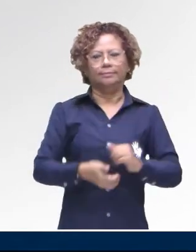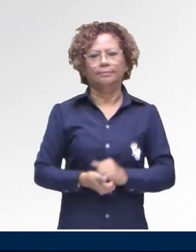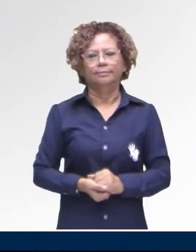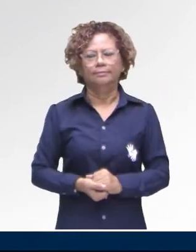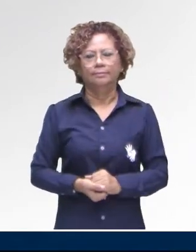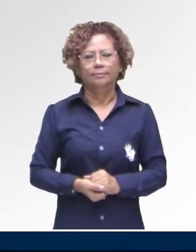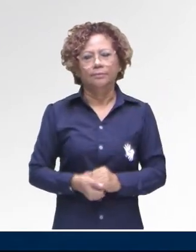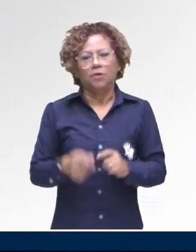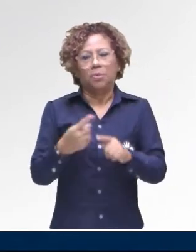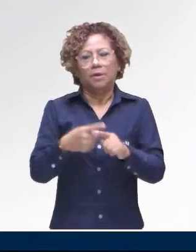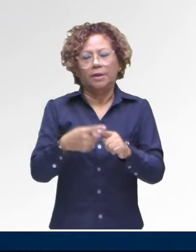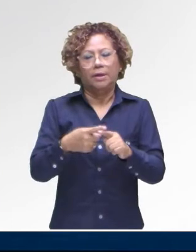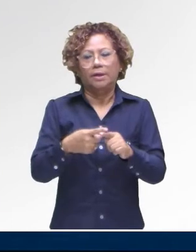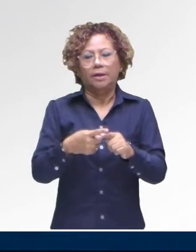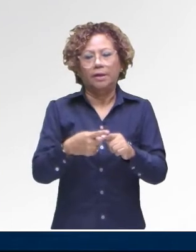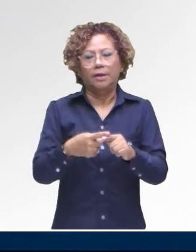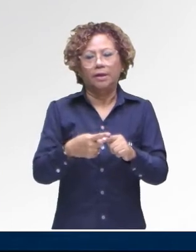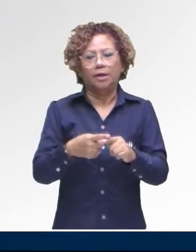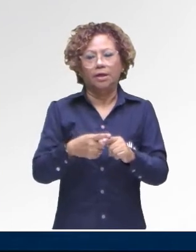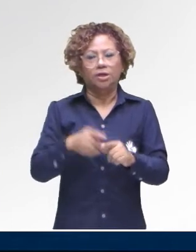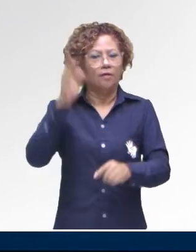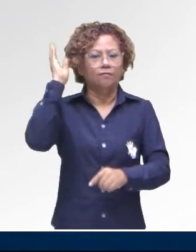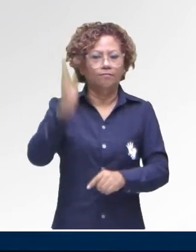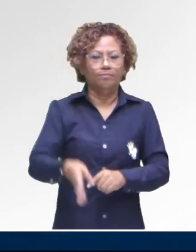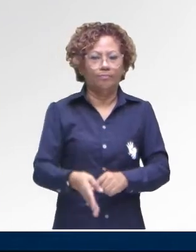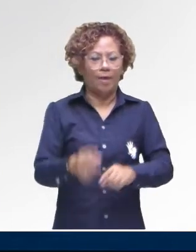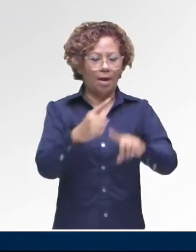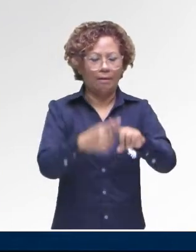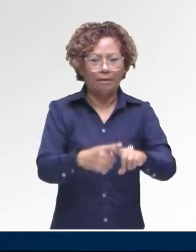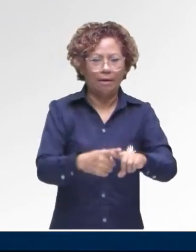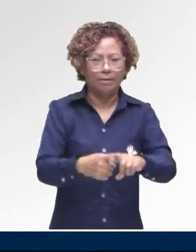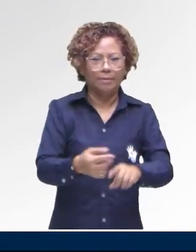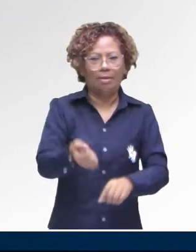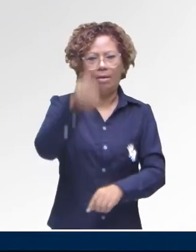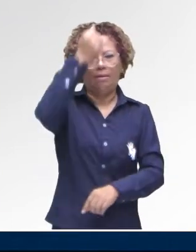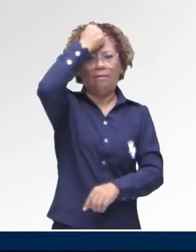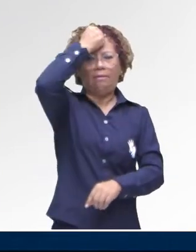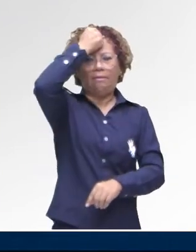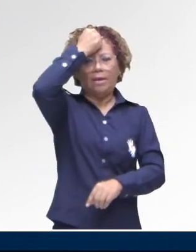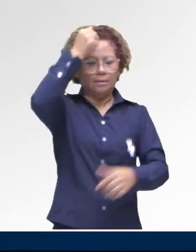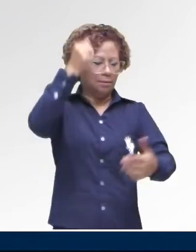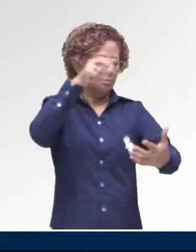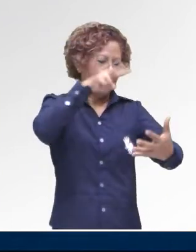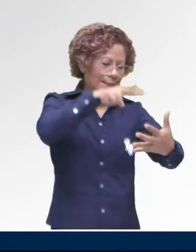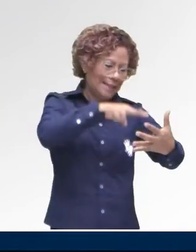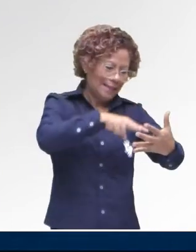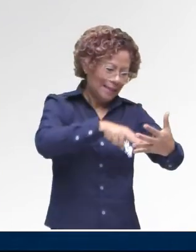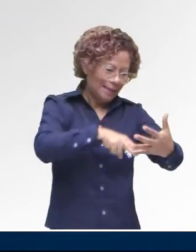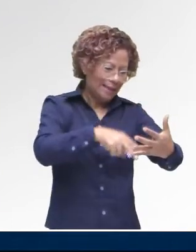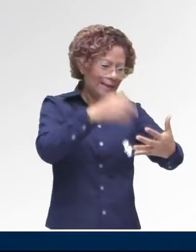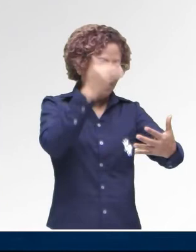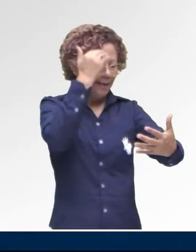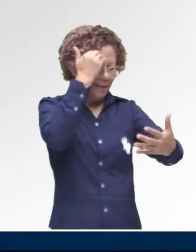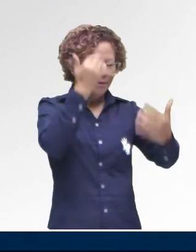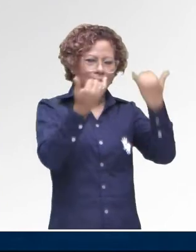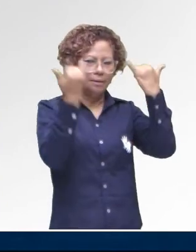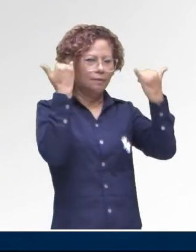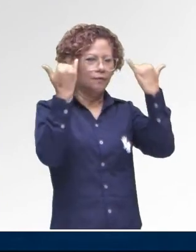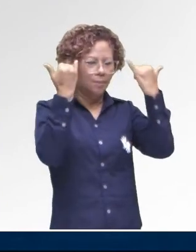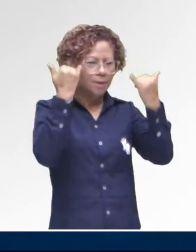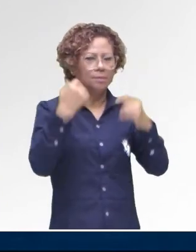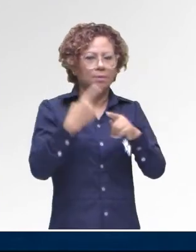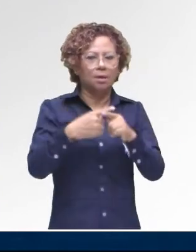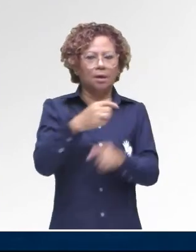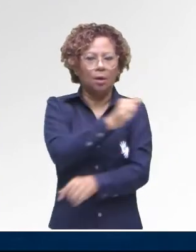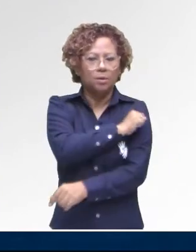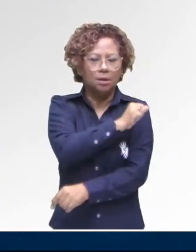A leitura do que se pede, né? Então, muitas vezes os alunos